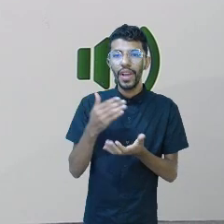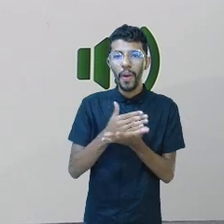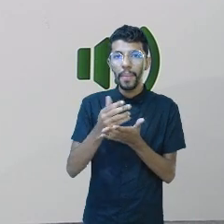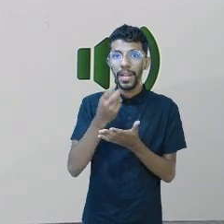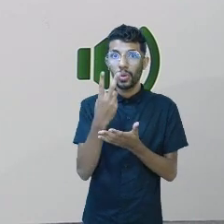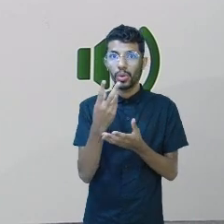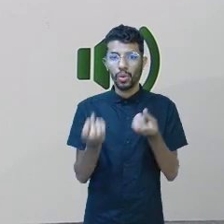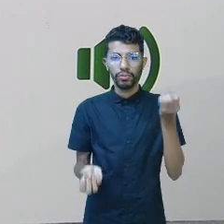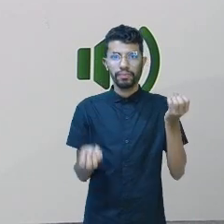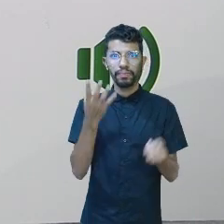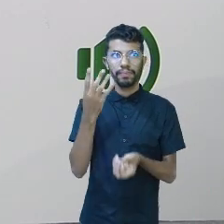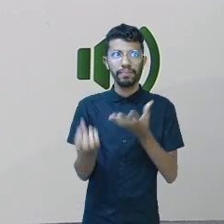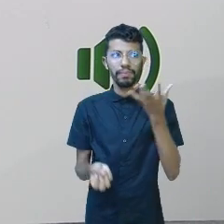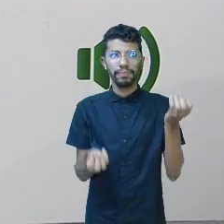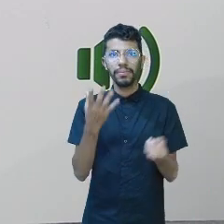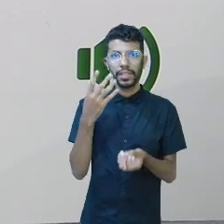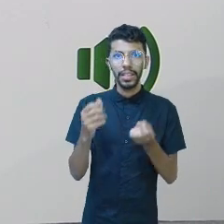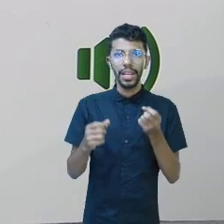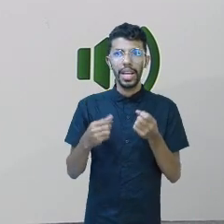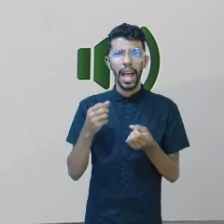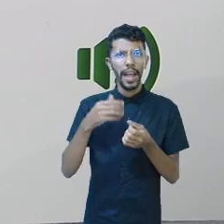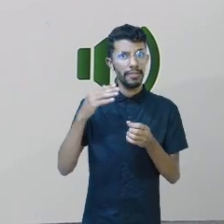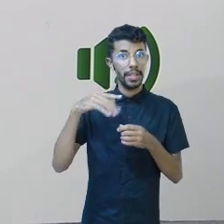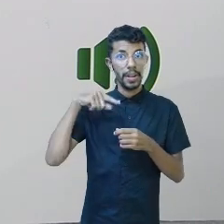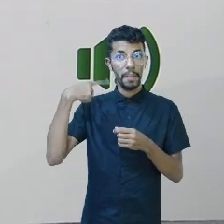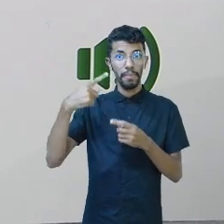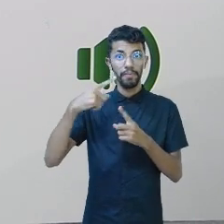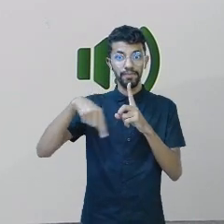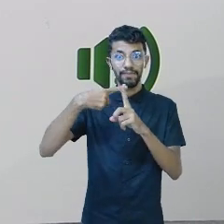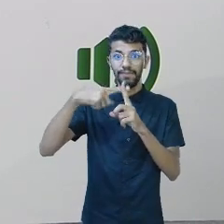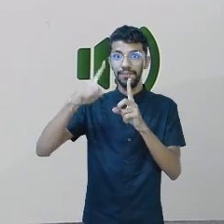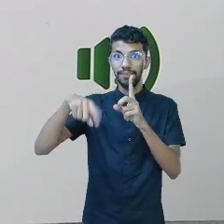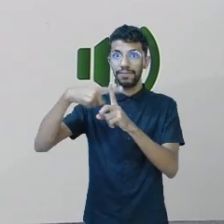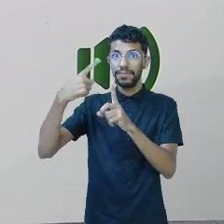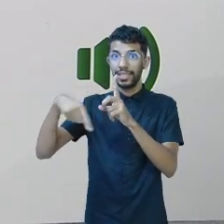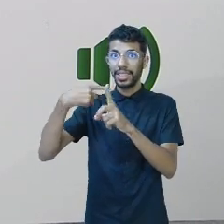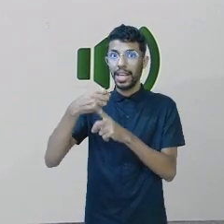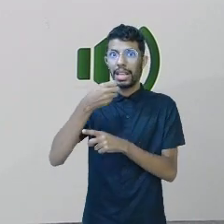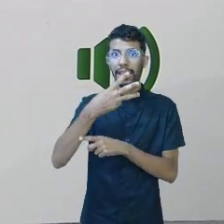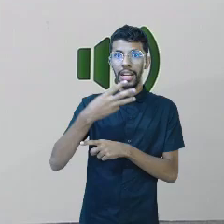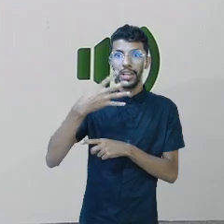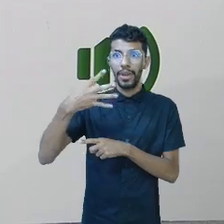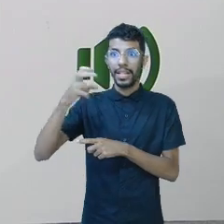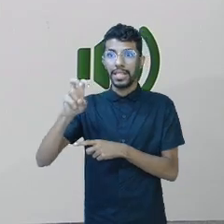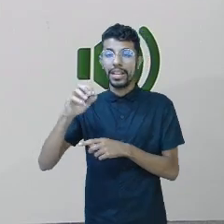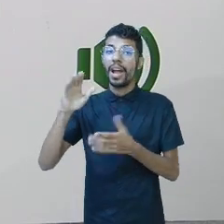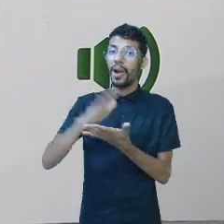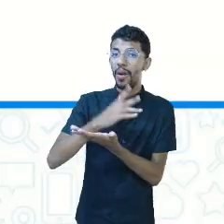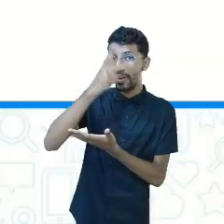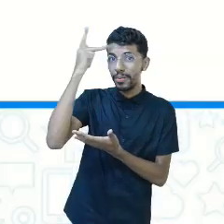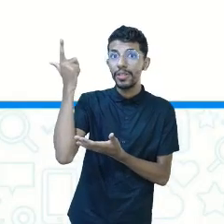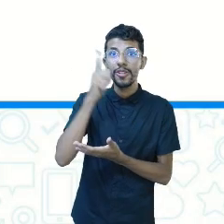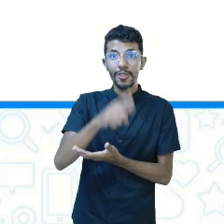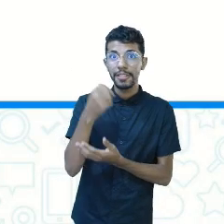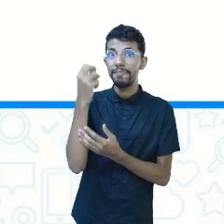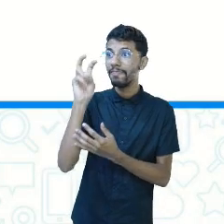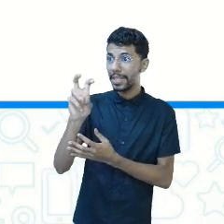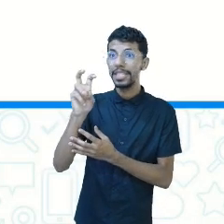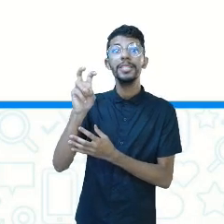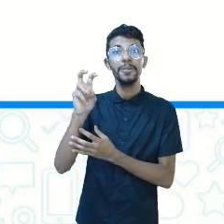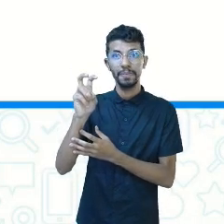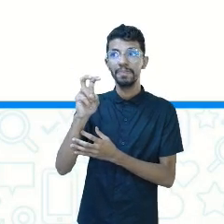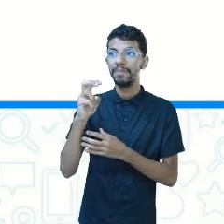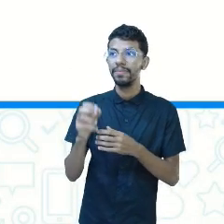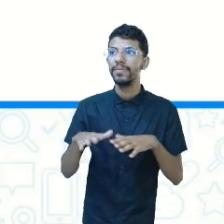3, tem gente que equilibra até 5 objetos. Mas vamos ver a origem dessa brincadeira aqui, ó. O jogo de osso, de